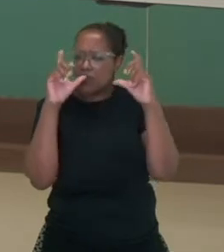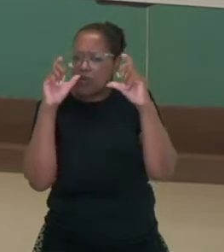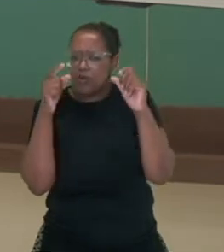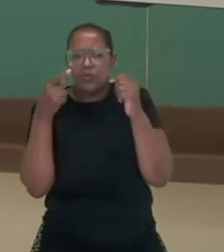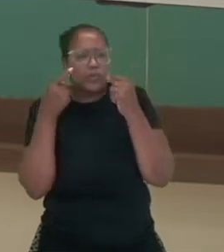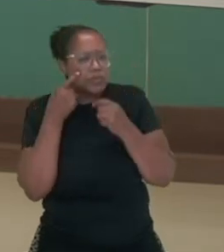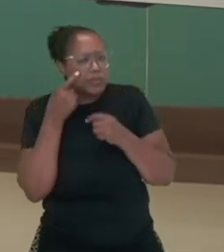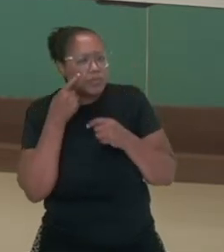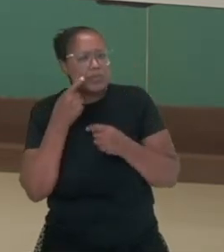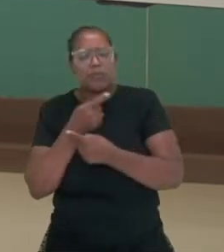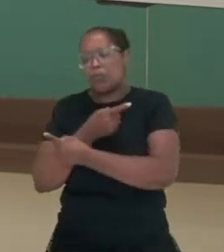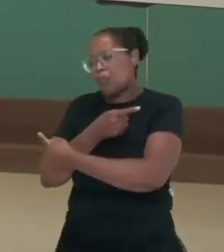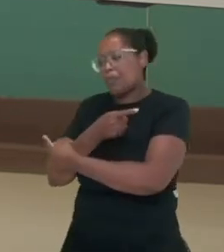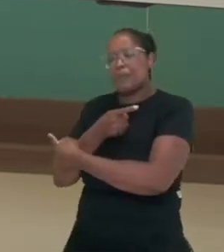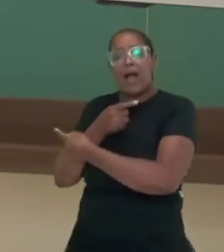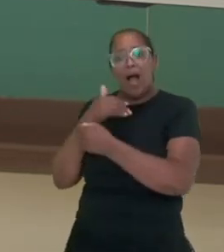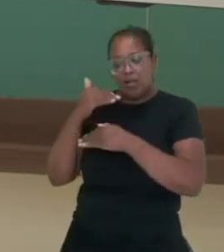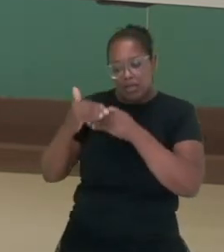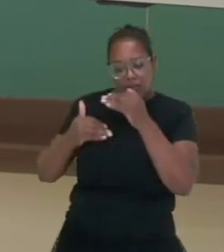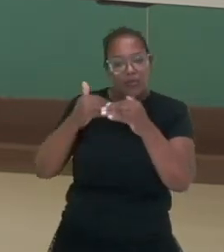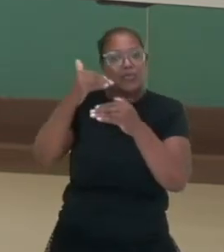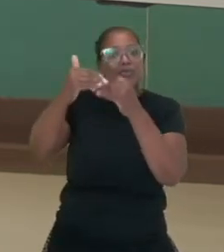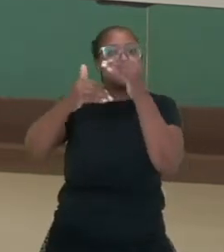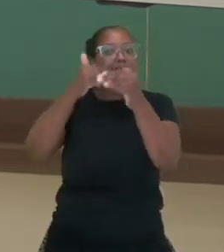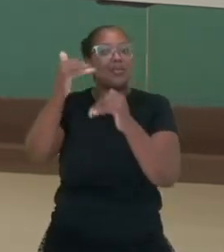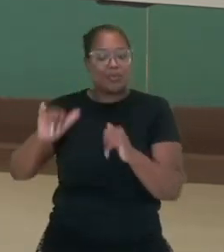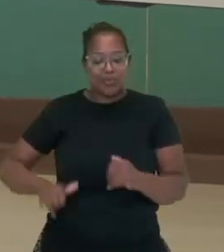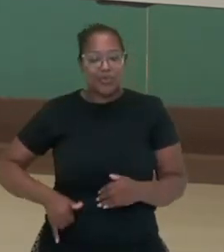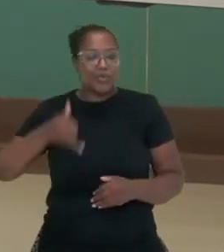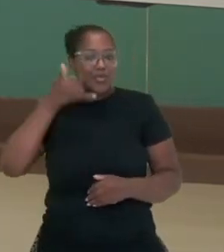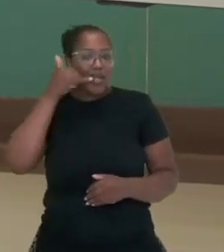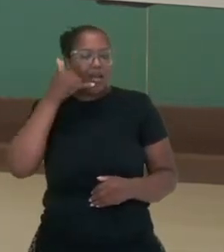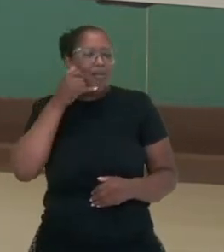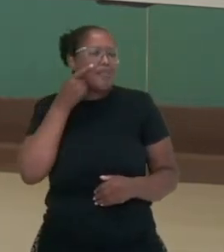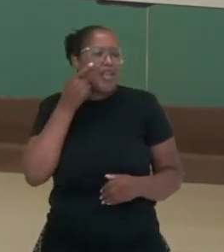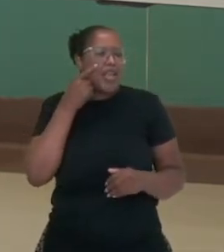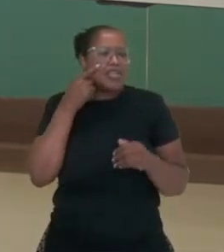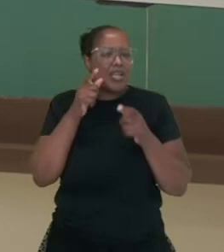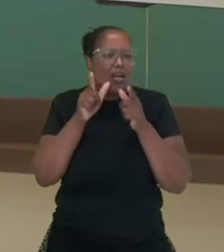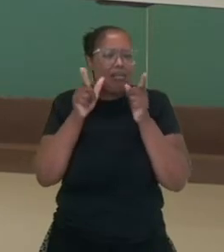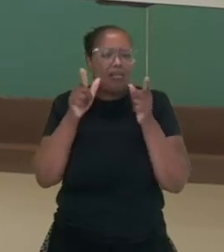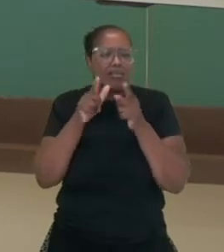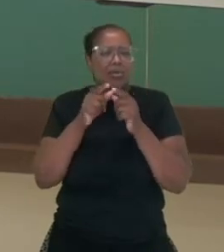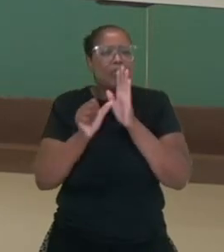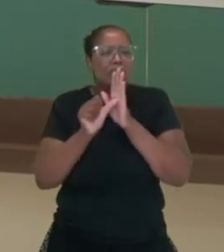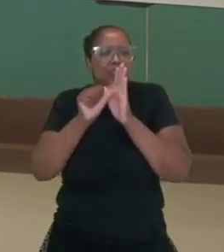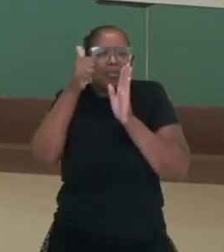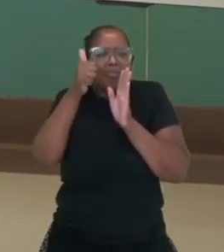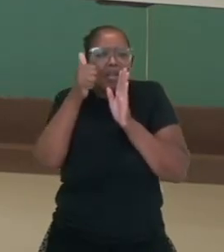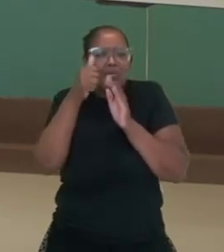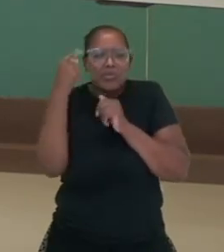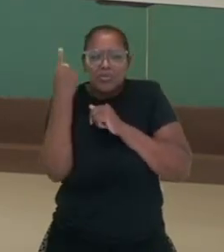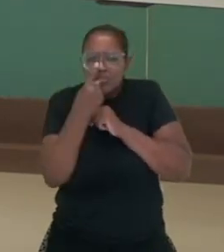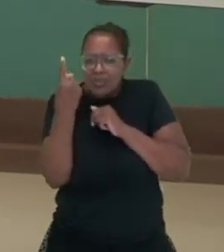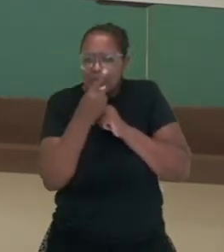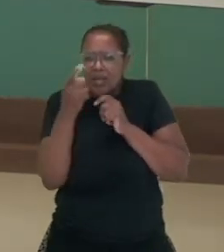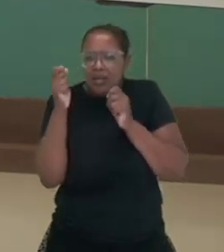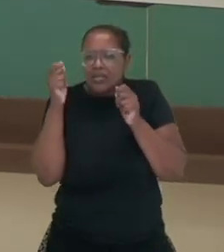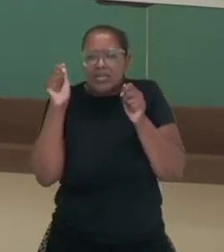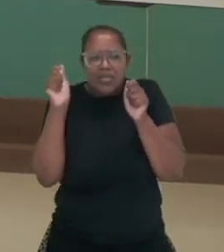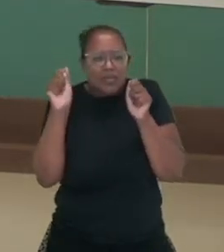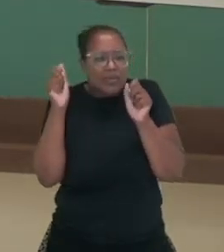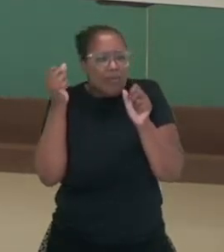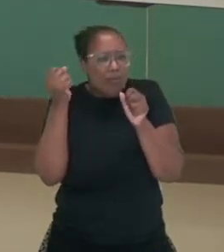um pouquinho a evolução dos telefones móveis, né? Olha o tamanho dos primeiros modelos, né? Inclusive eles tinham